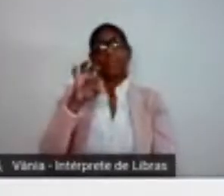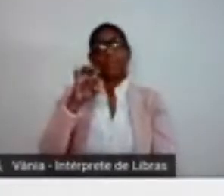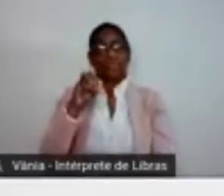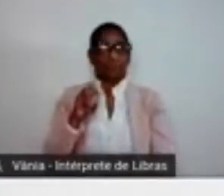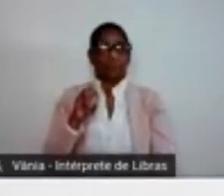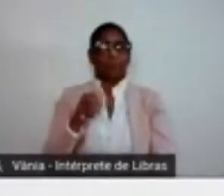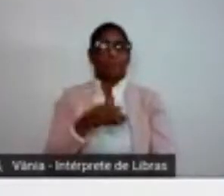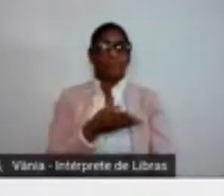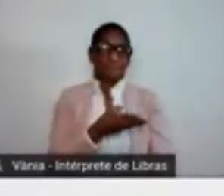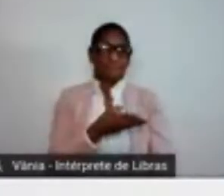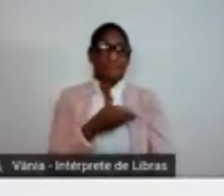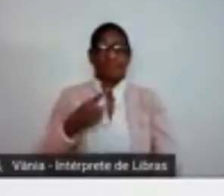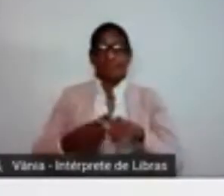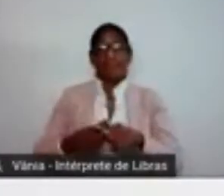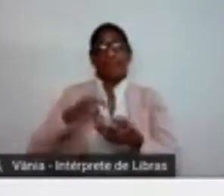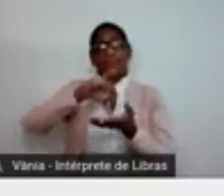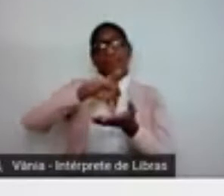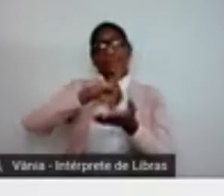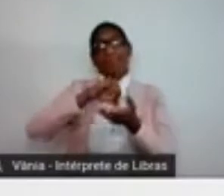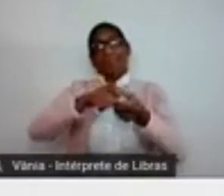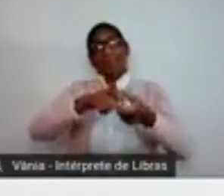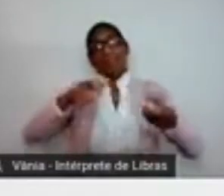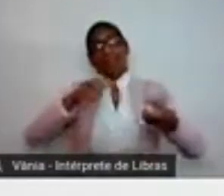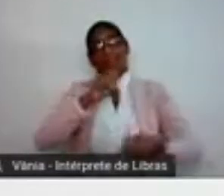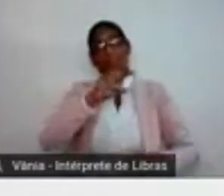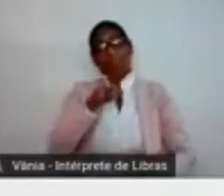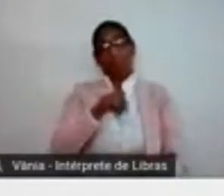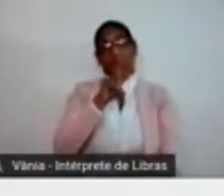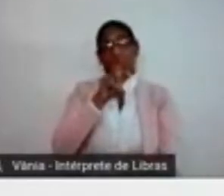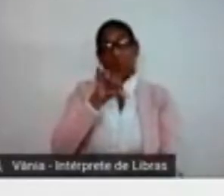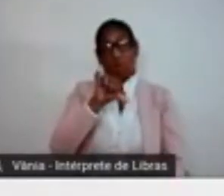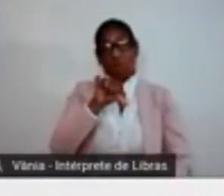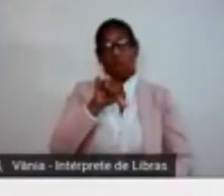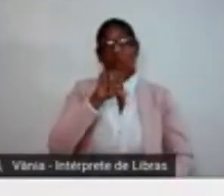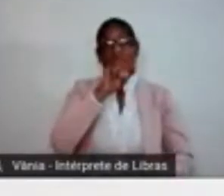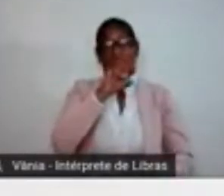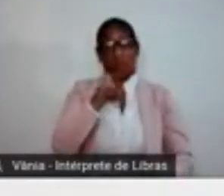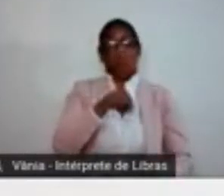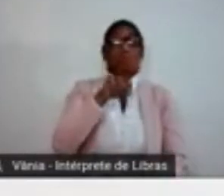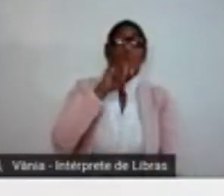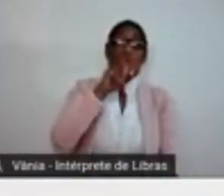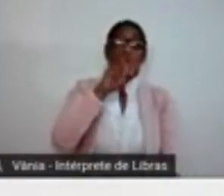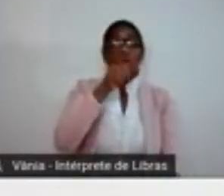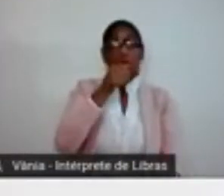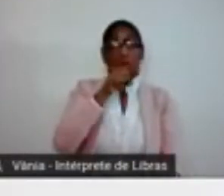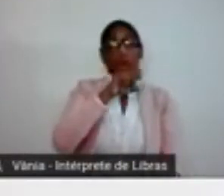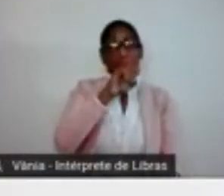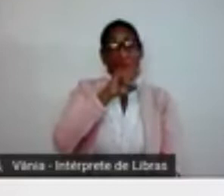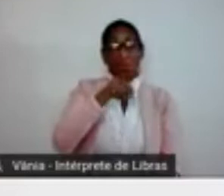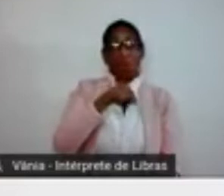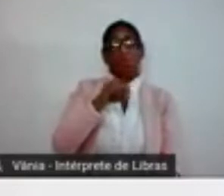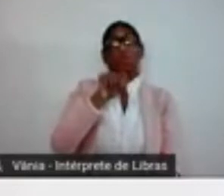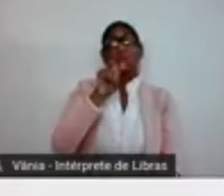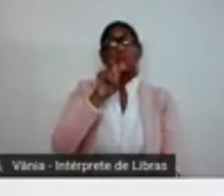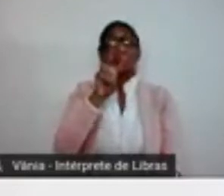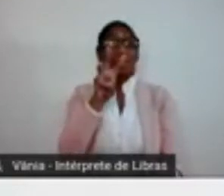da macro-região metropolitana, que caiu de 0,59 para 0,58 para 0,43,